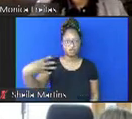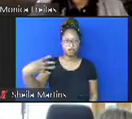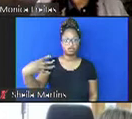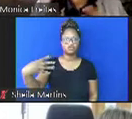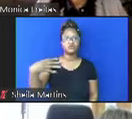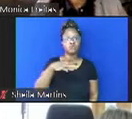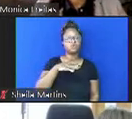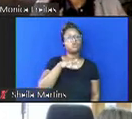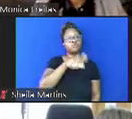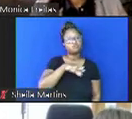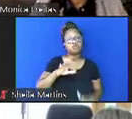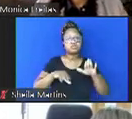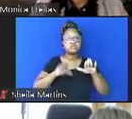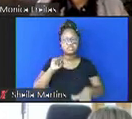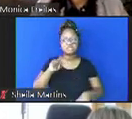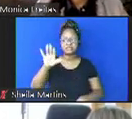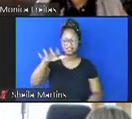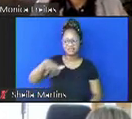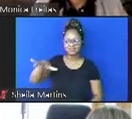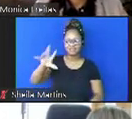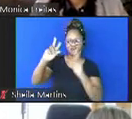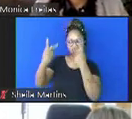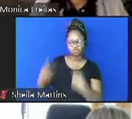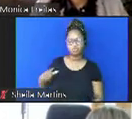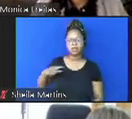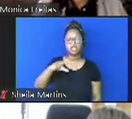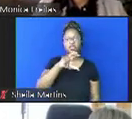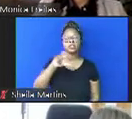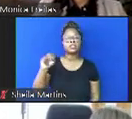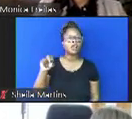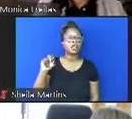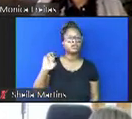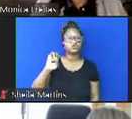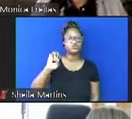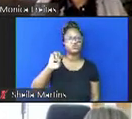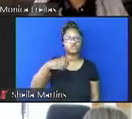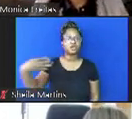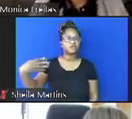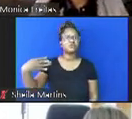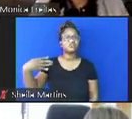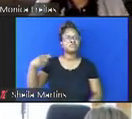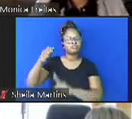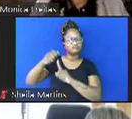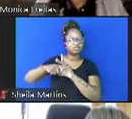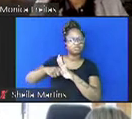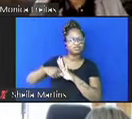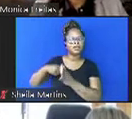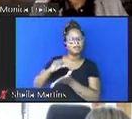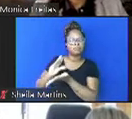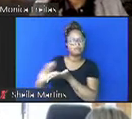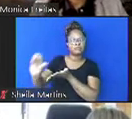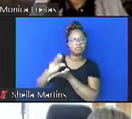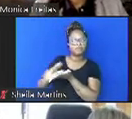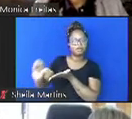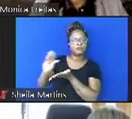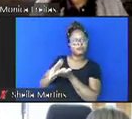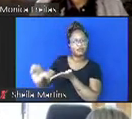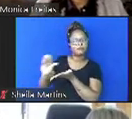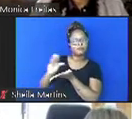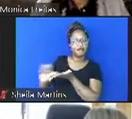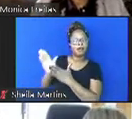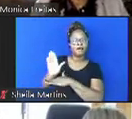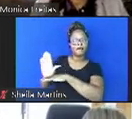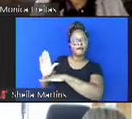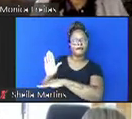euros por mês. Isso ajuda em qualquer tipo de rotina que ele precise ter e que